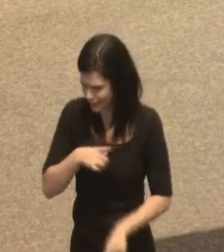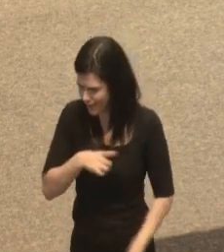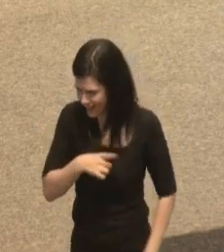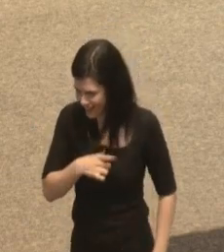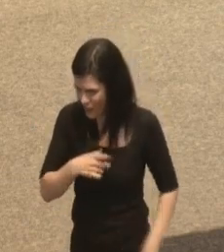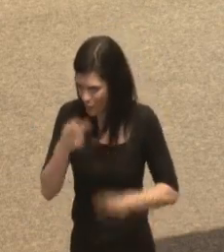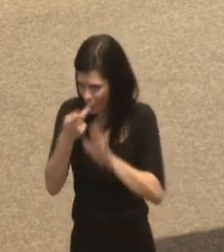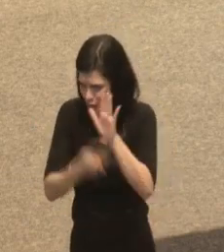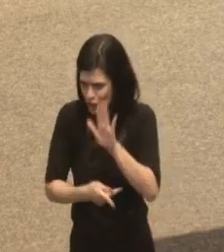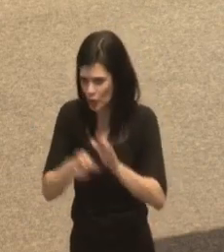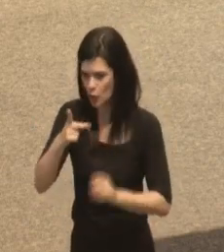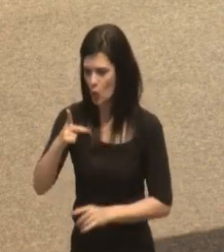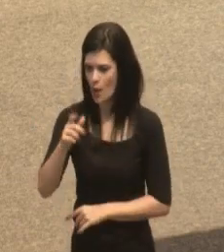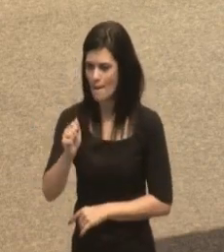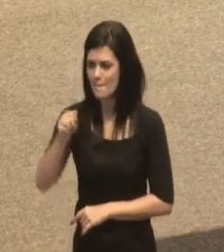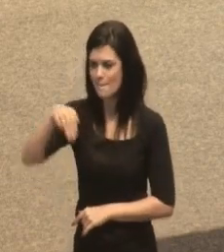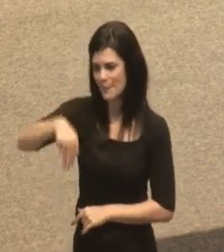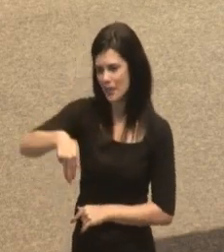estão realizando.